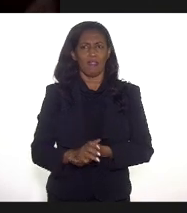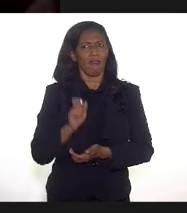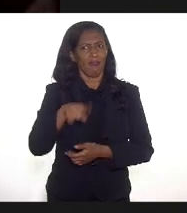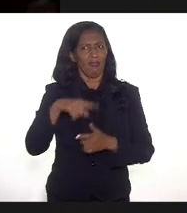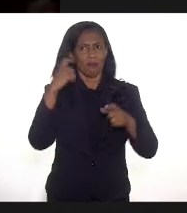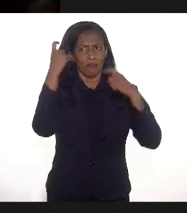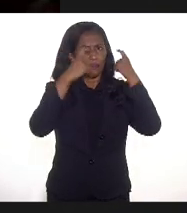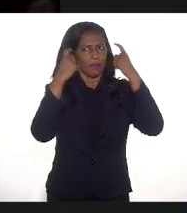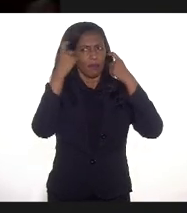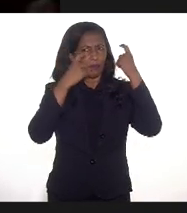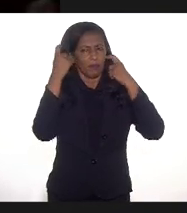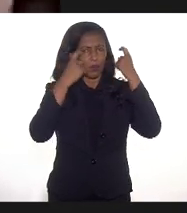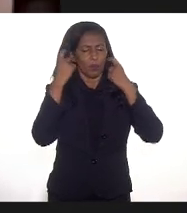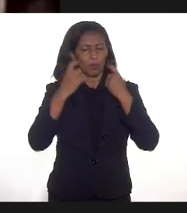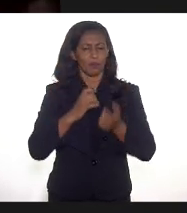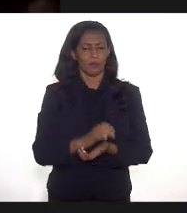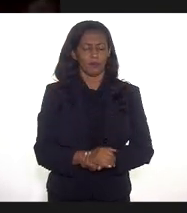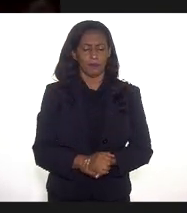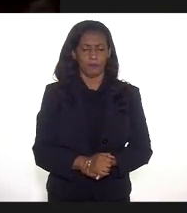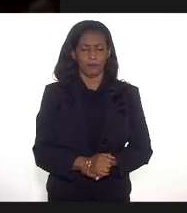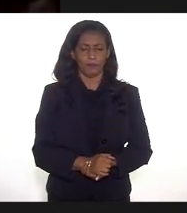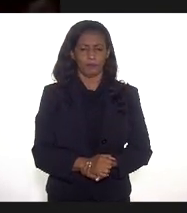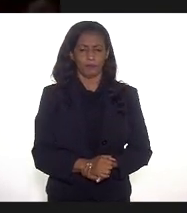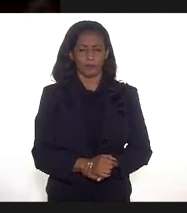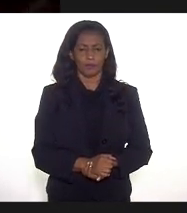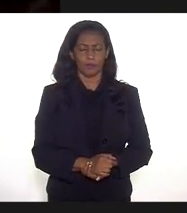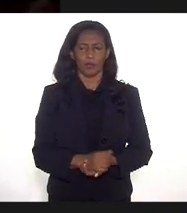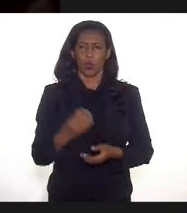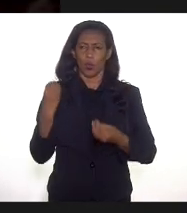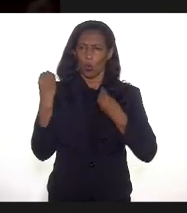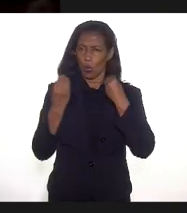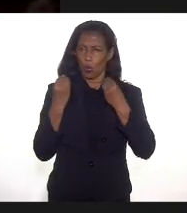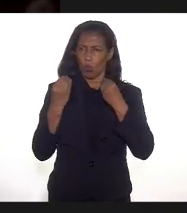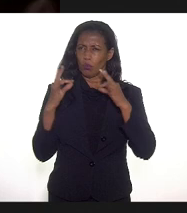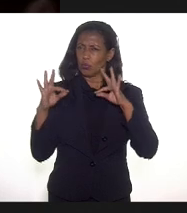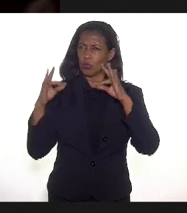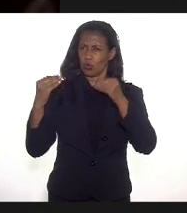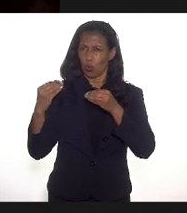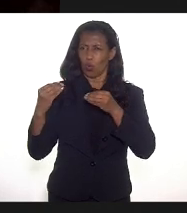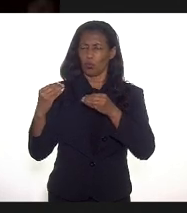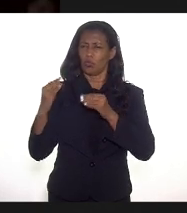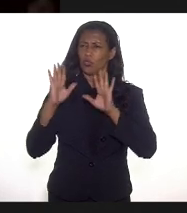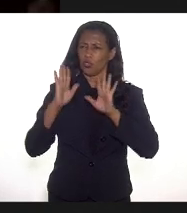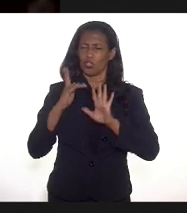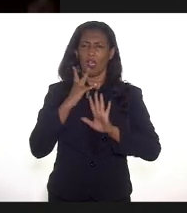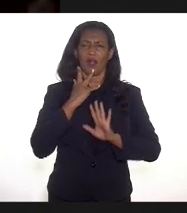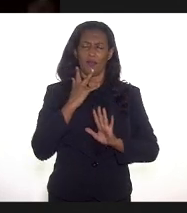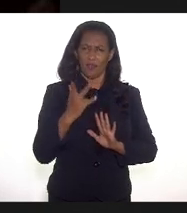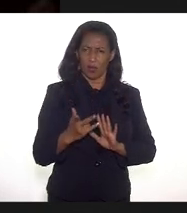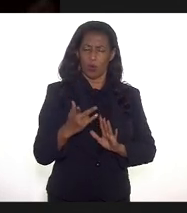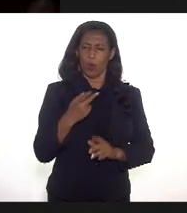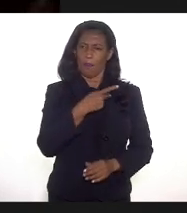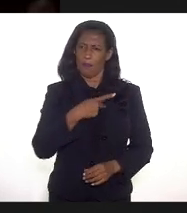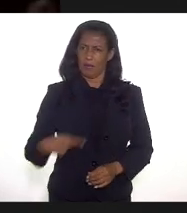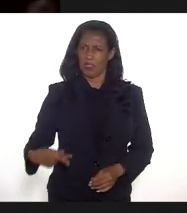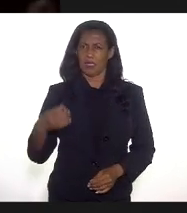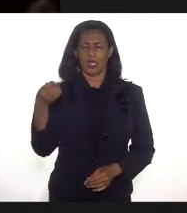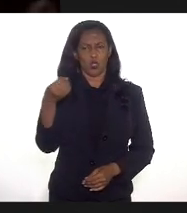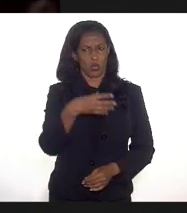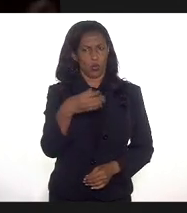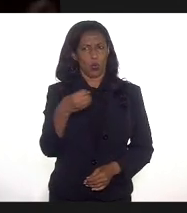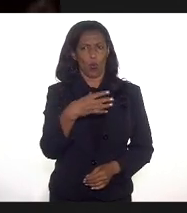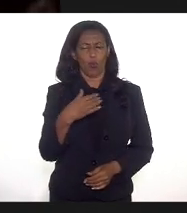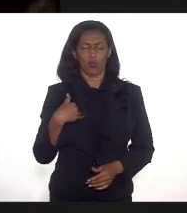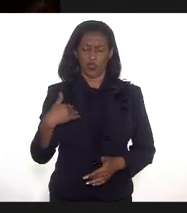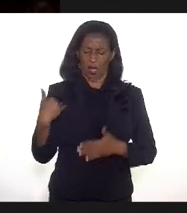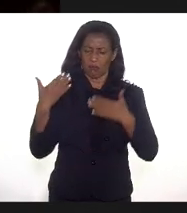preocupantes que a gente tem que levantar aqui. Como todo mundo aqui falou, o presidente João Carrilho sempre foi muito solícito desde o início,